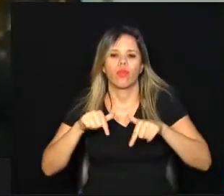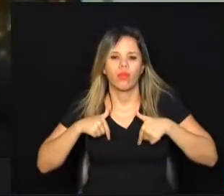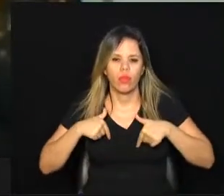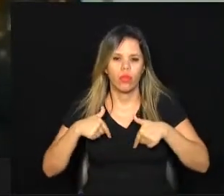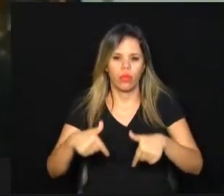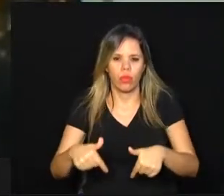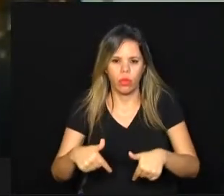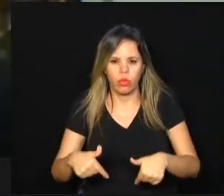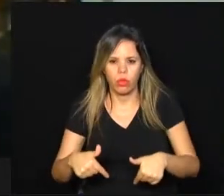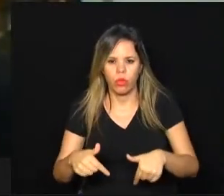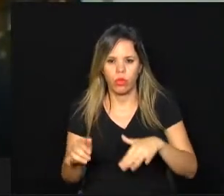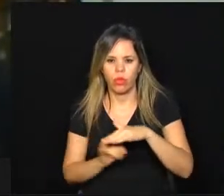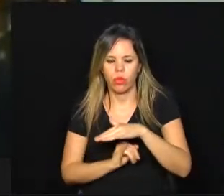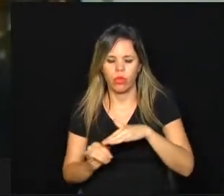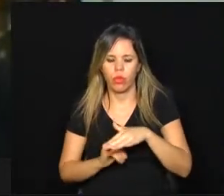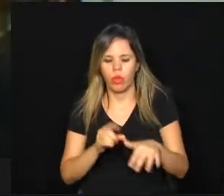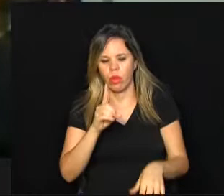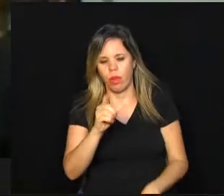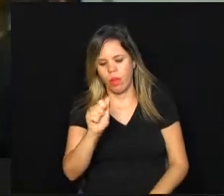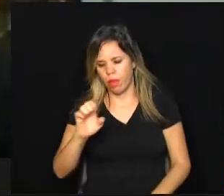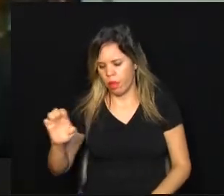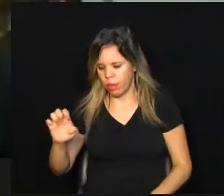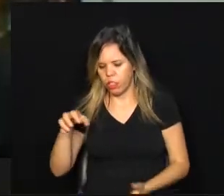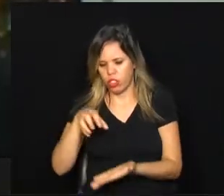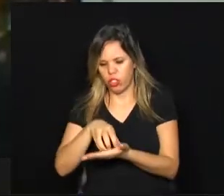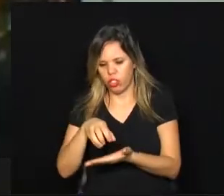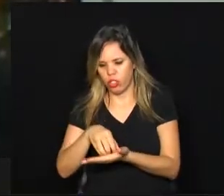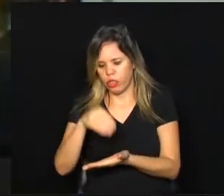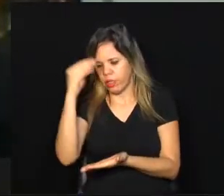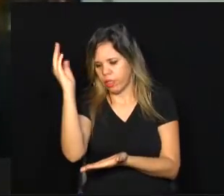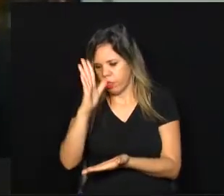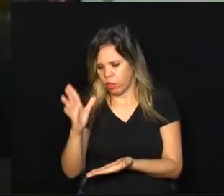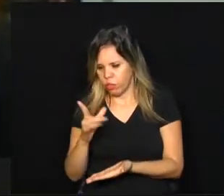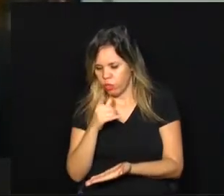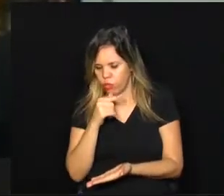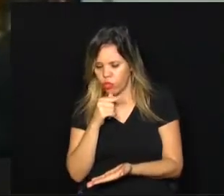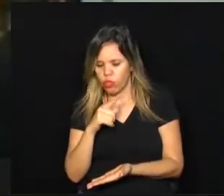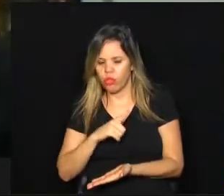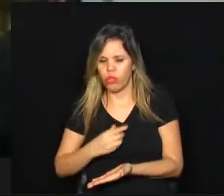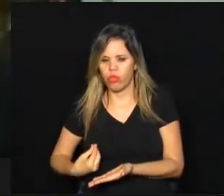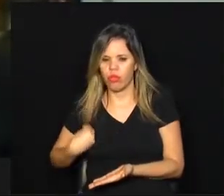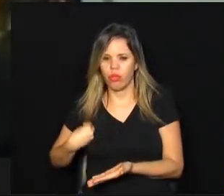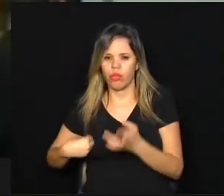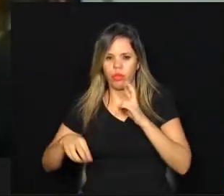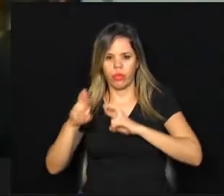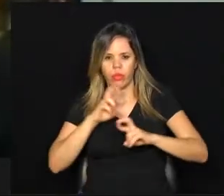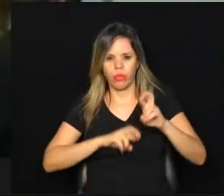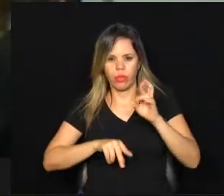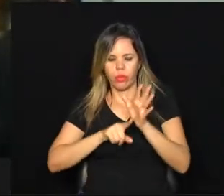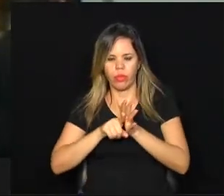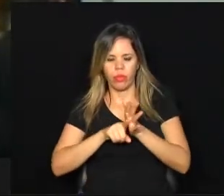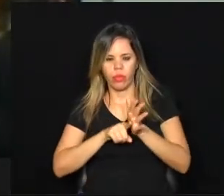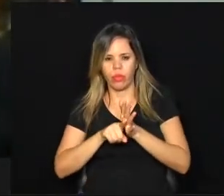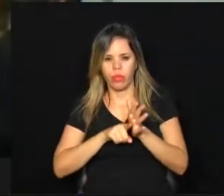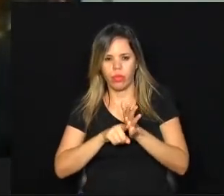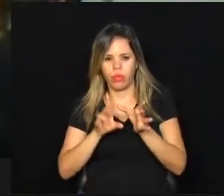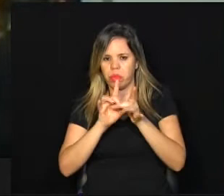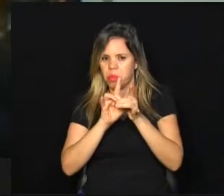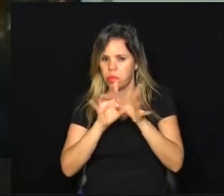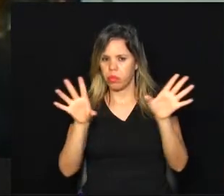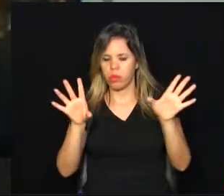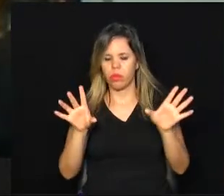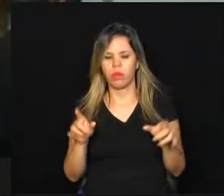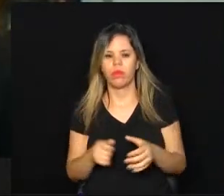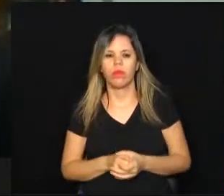tanto o consórcio quanto o DAE e a Agência Nacional de Águas tiveram no monitoramento das águas para permitir que o